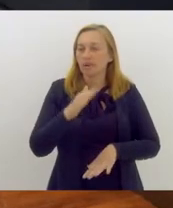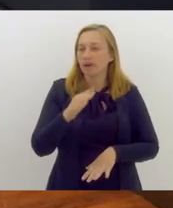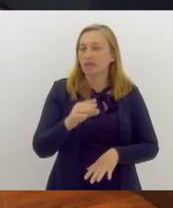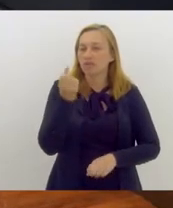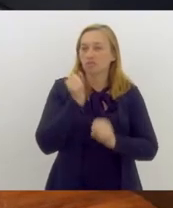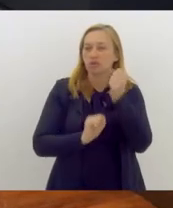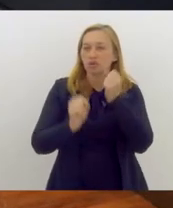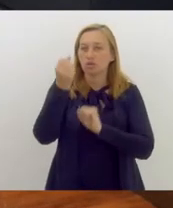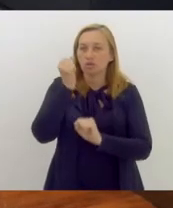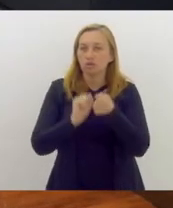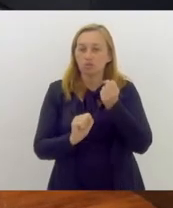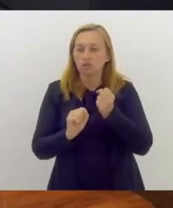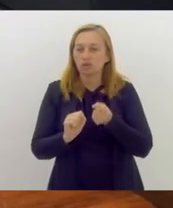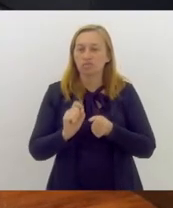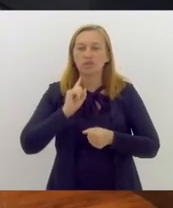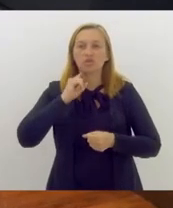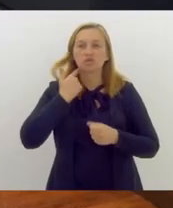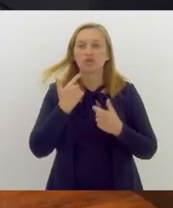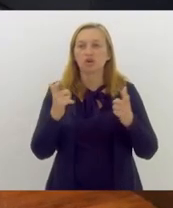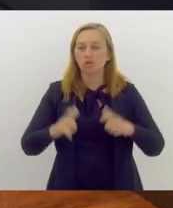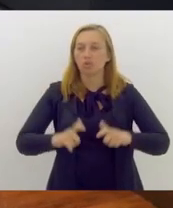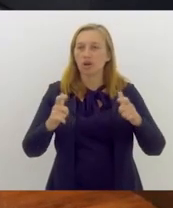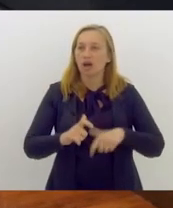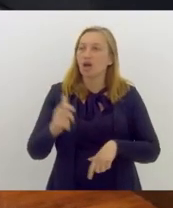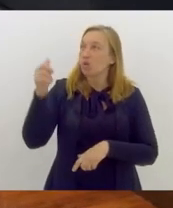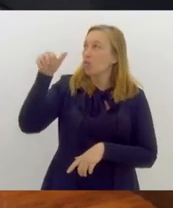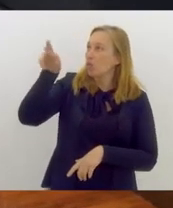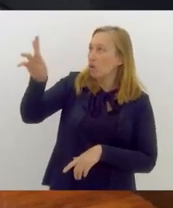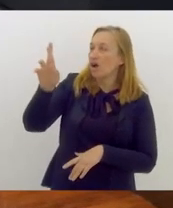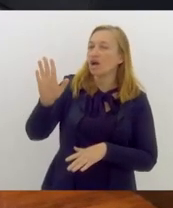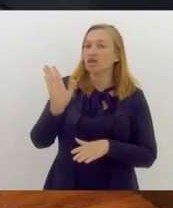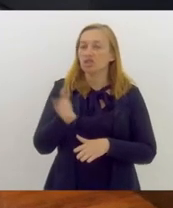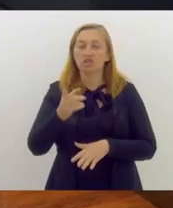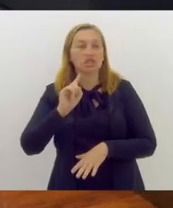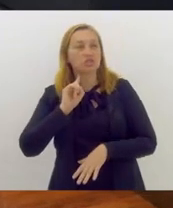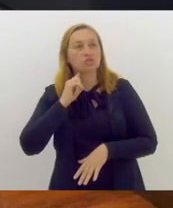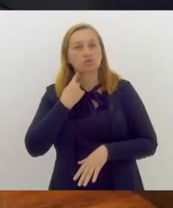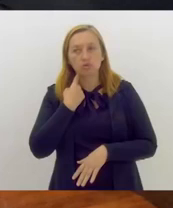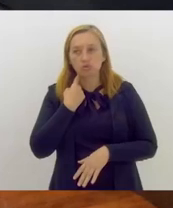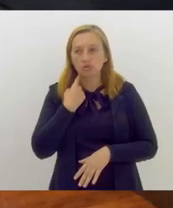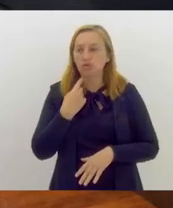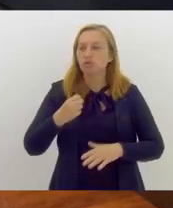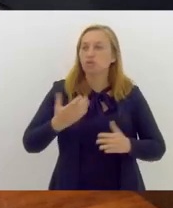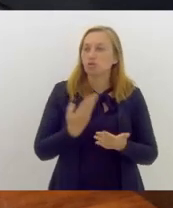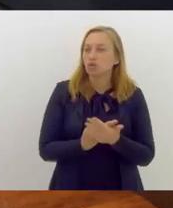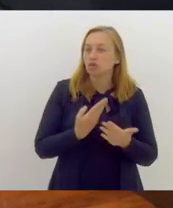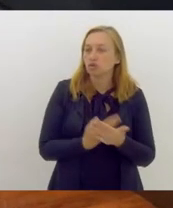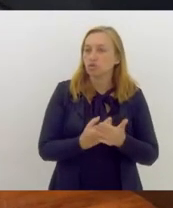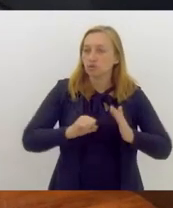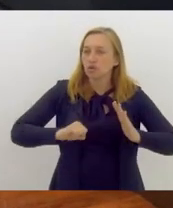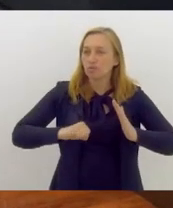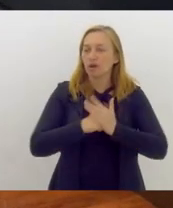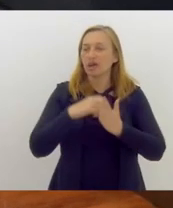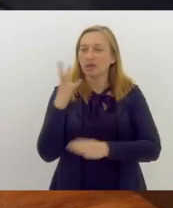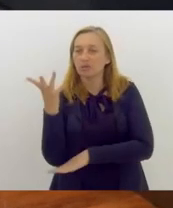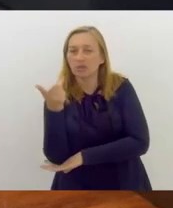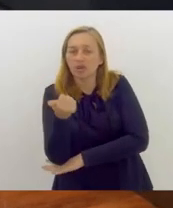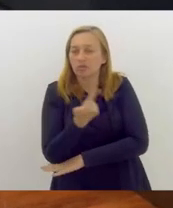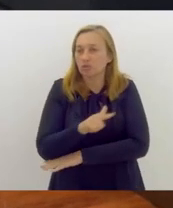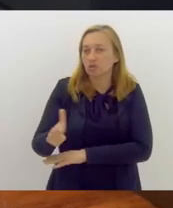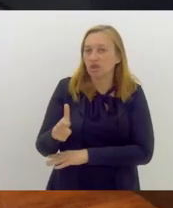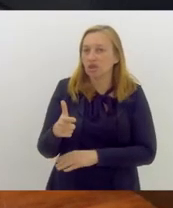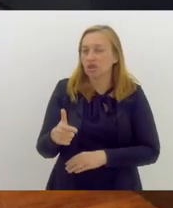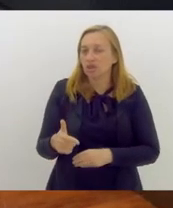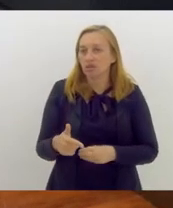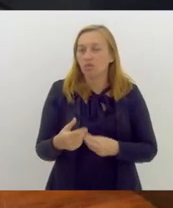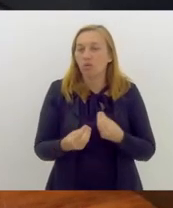indústria poluente instalada ali guarda a região já está contaminado e sem estudo impacto ambiental não dá para saber o grau que